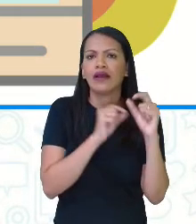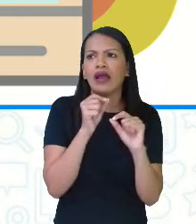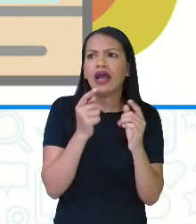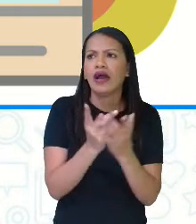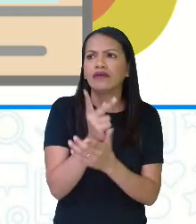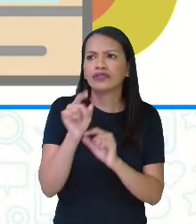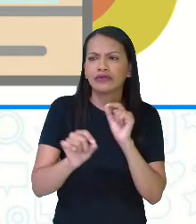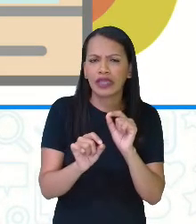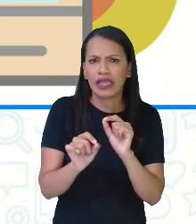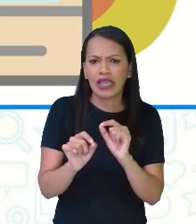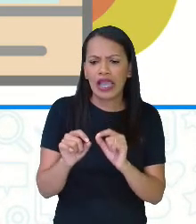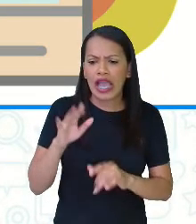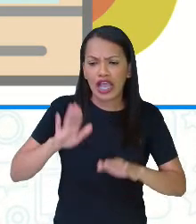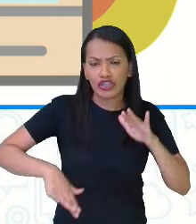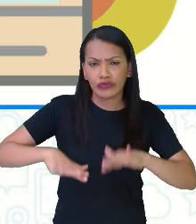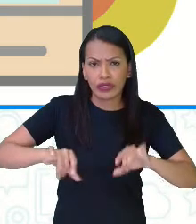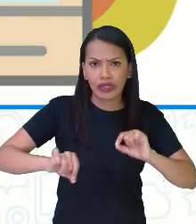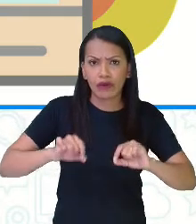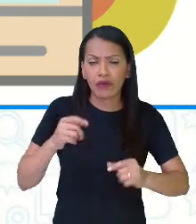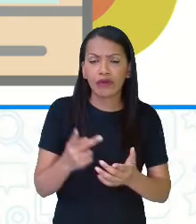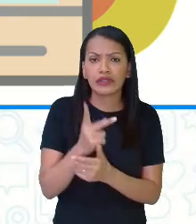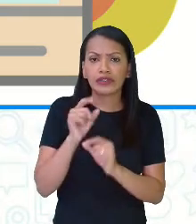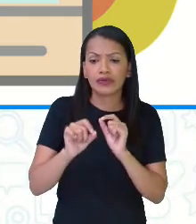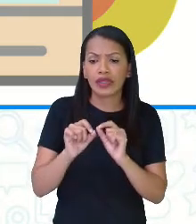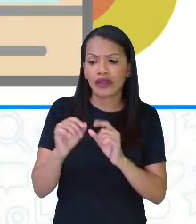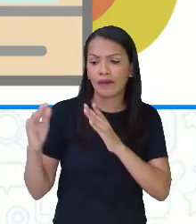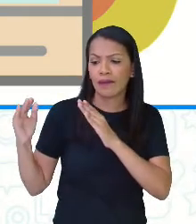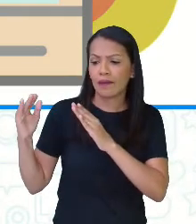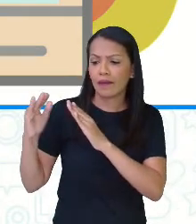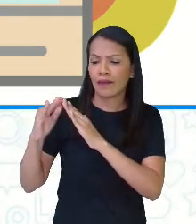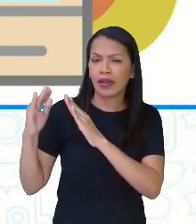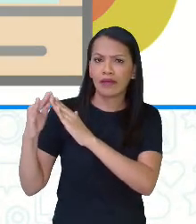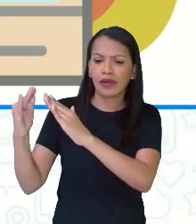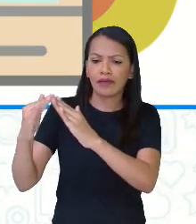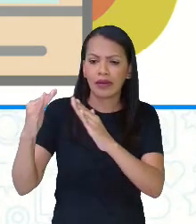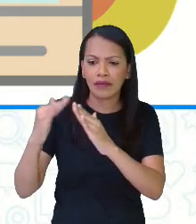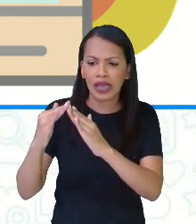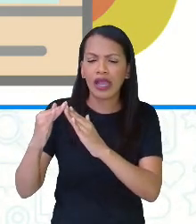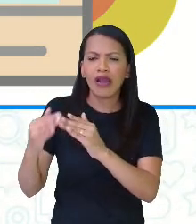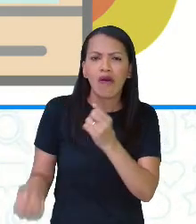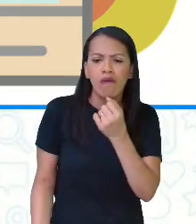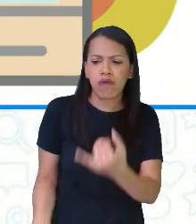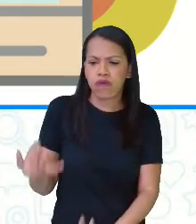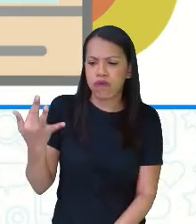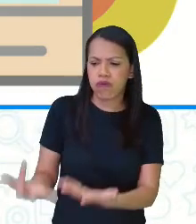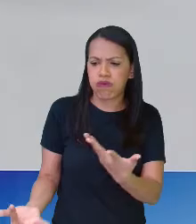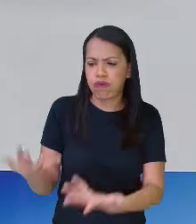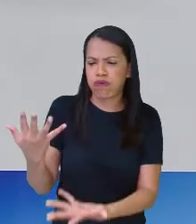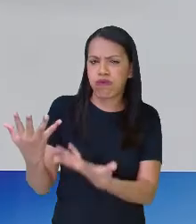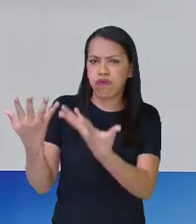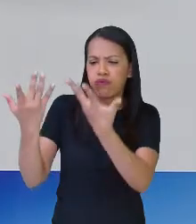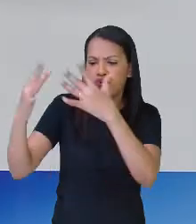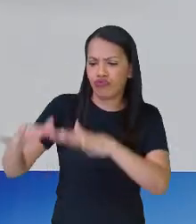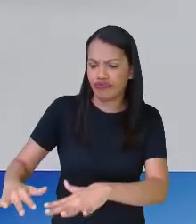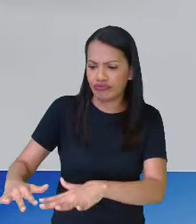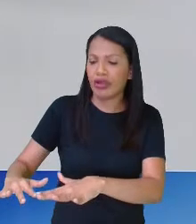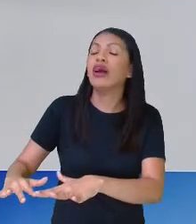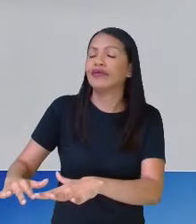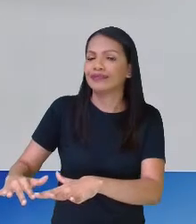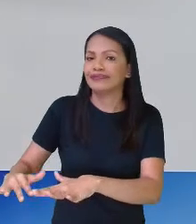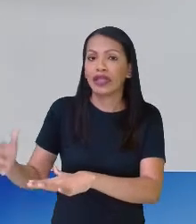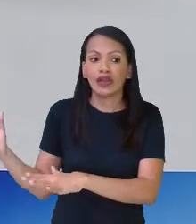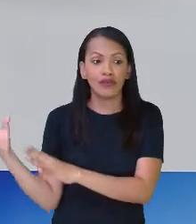uma peculiaridade da sociedade escravocrata brasileira. Infelizmente, tinha aqueles donos, as